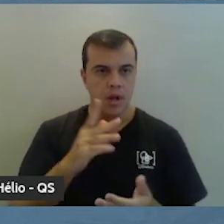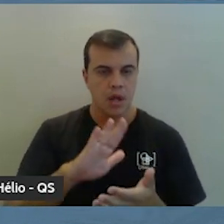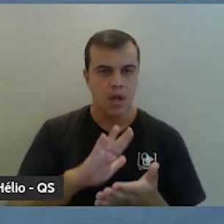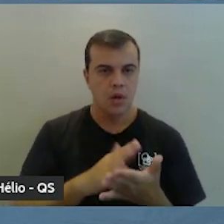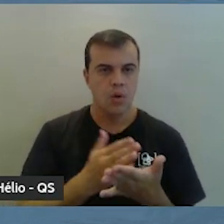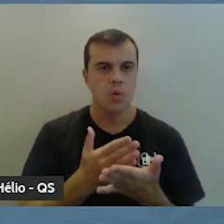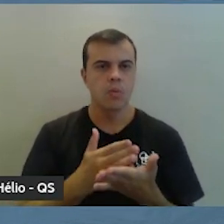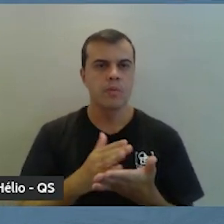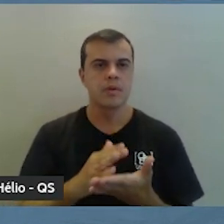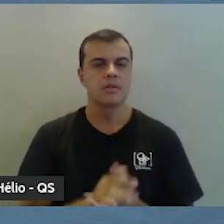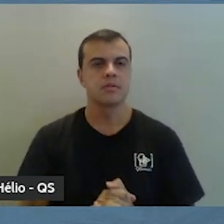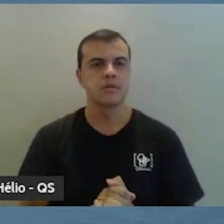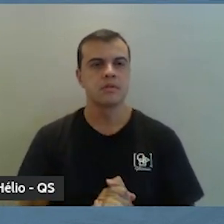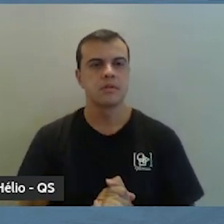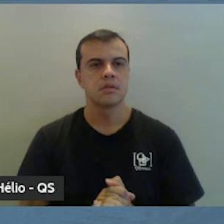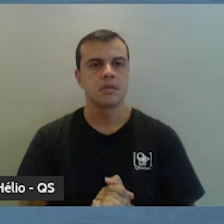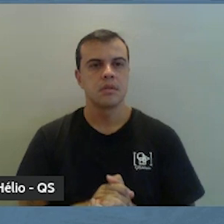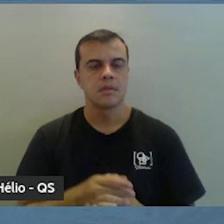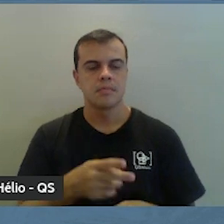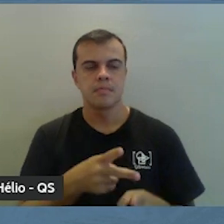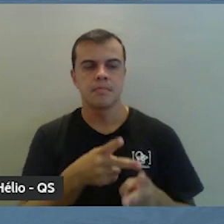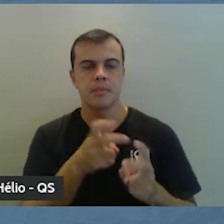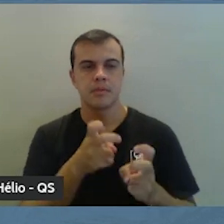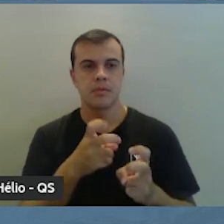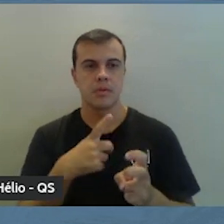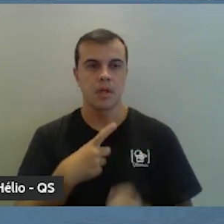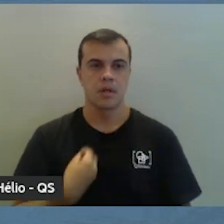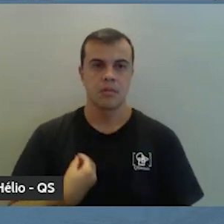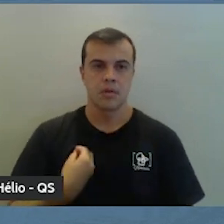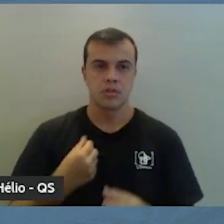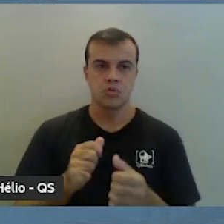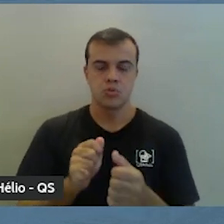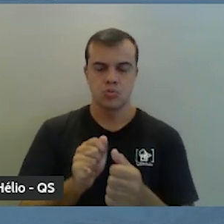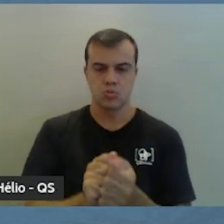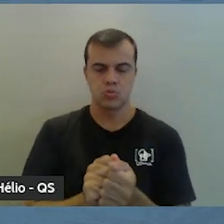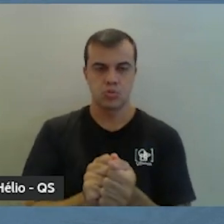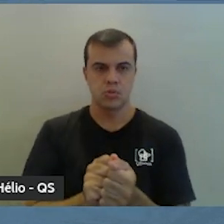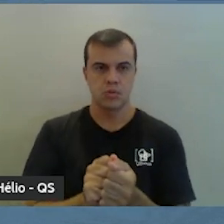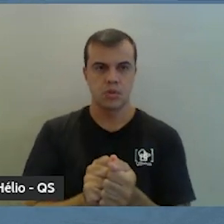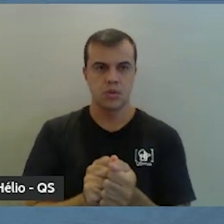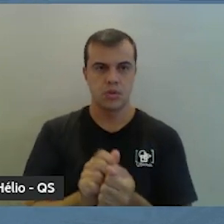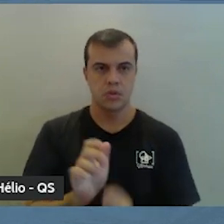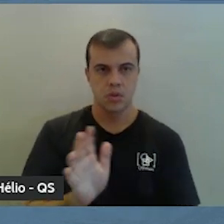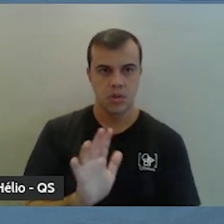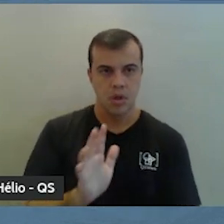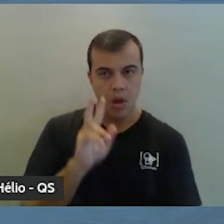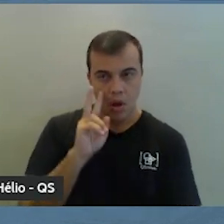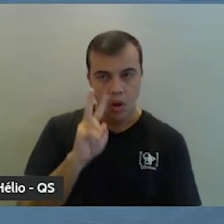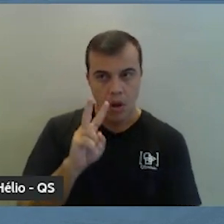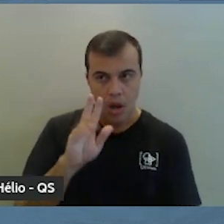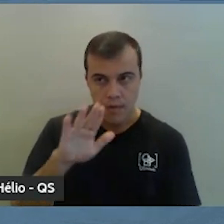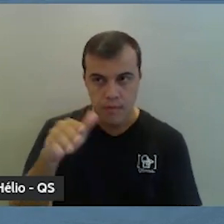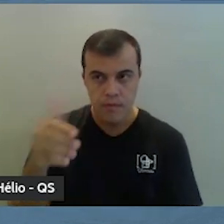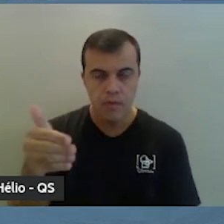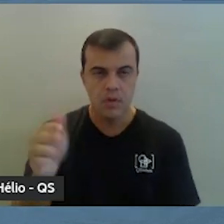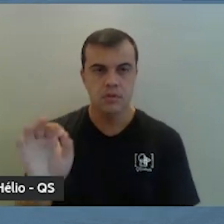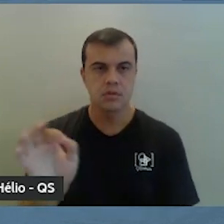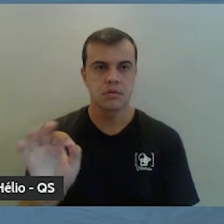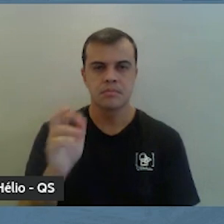uma coisa do observador que está ali junto, e não mais do observador que olha de fora como se fosse